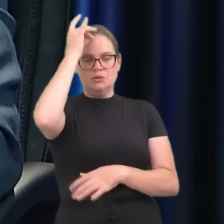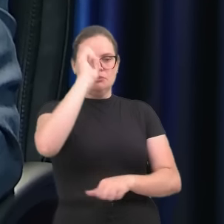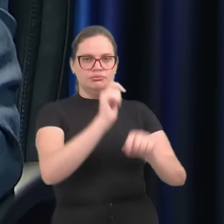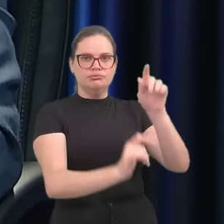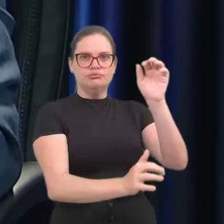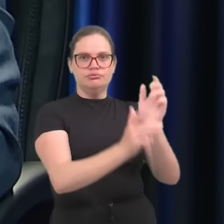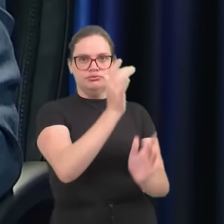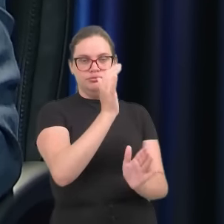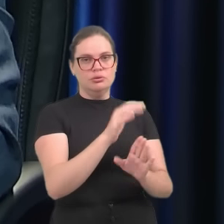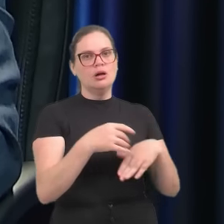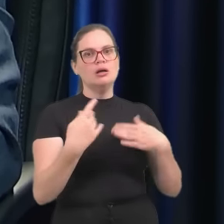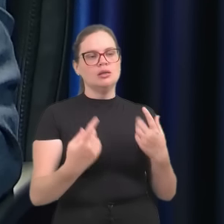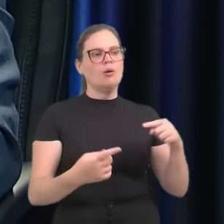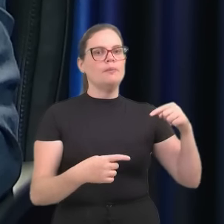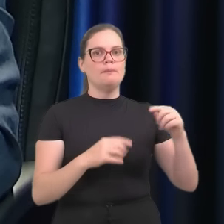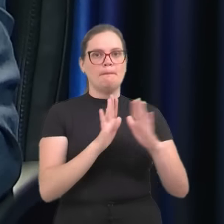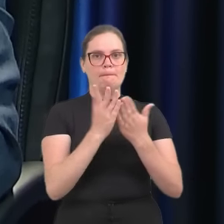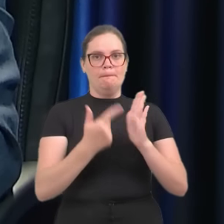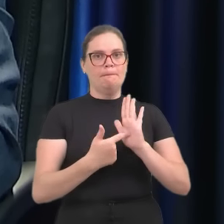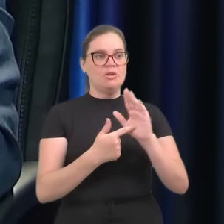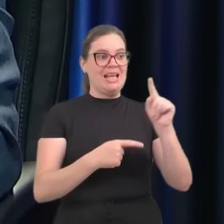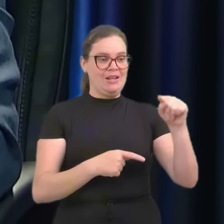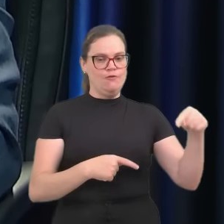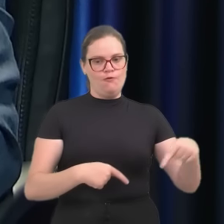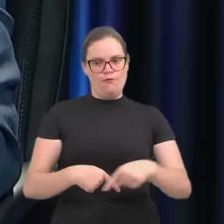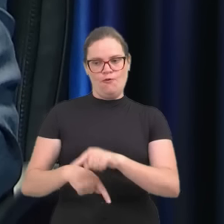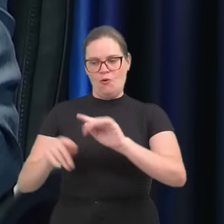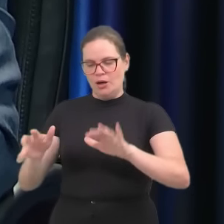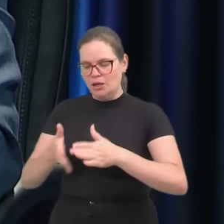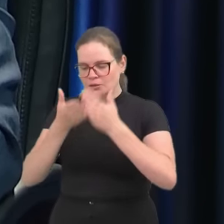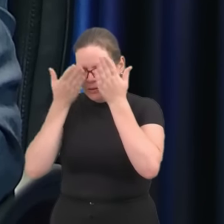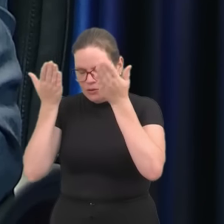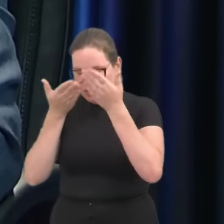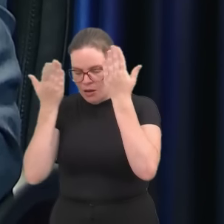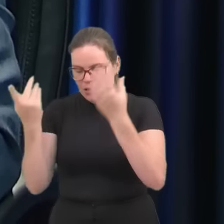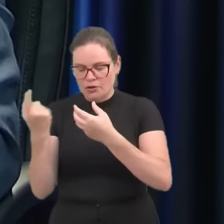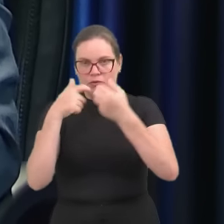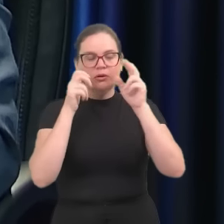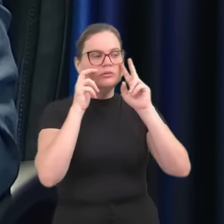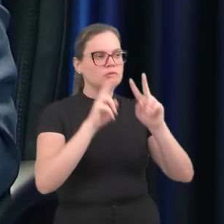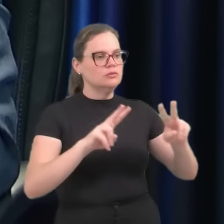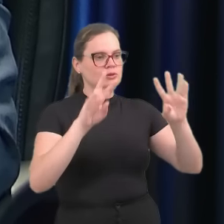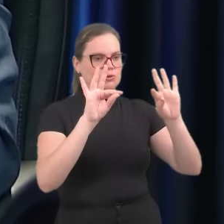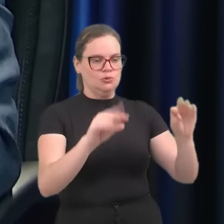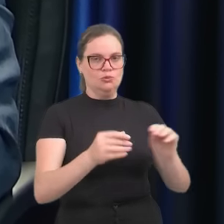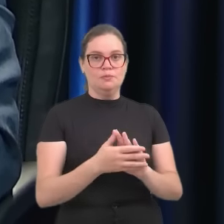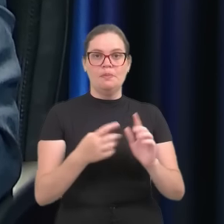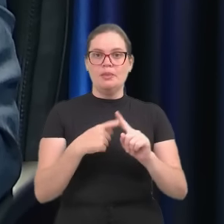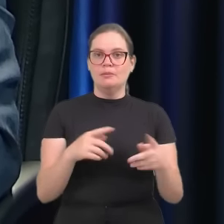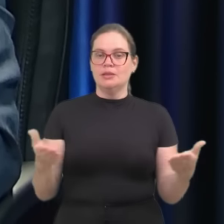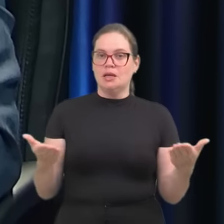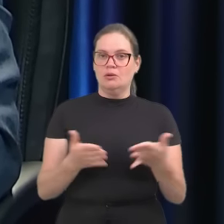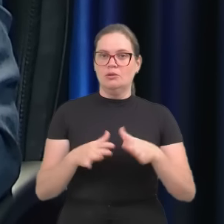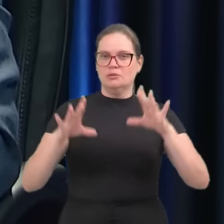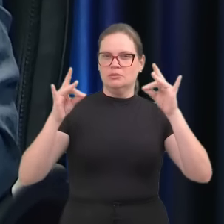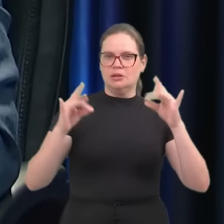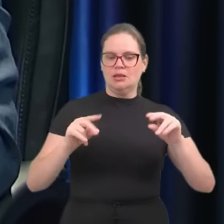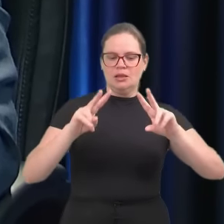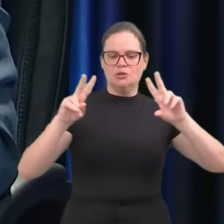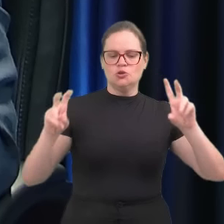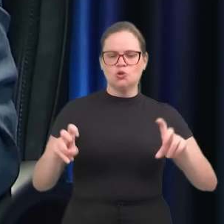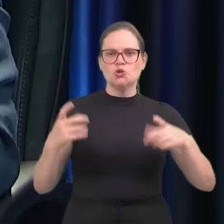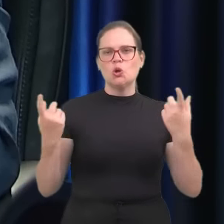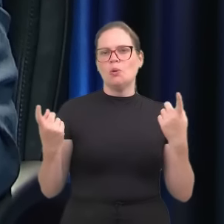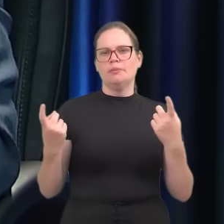pecados. Glória a Deus. Então, a palavra diz que ele foi, lavou e voltou vendo. Mas do ponto de vista médico, aqui, né,